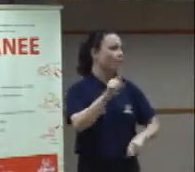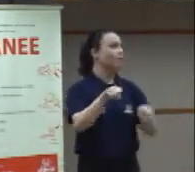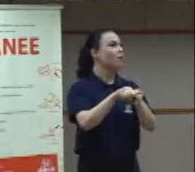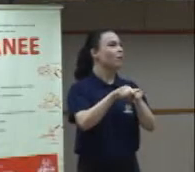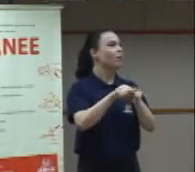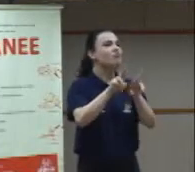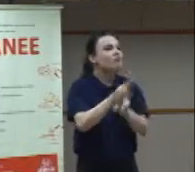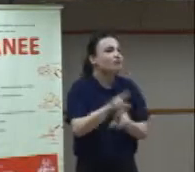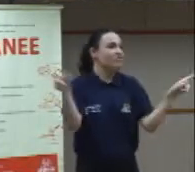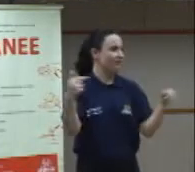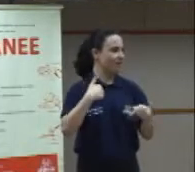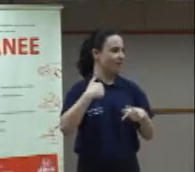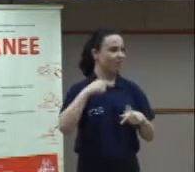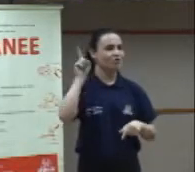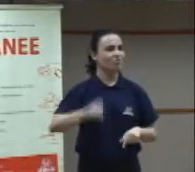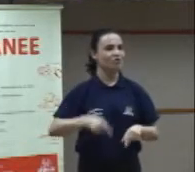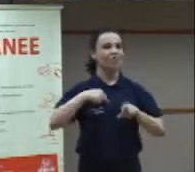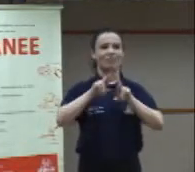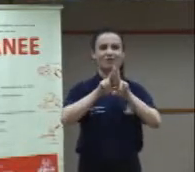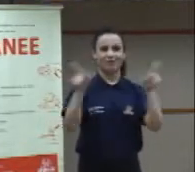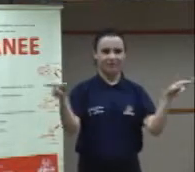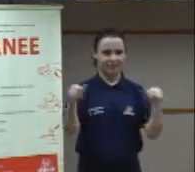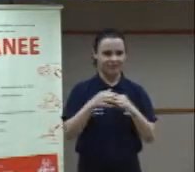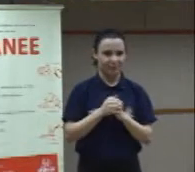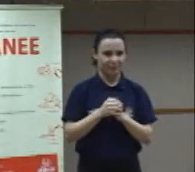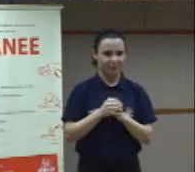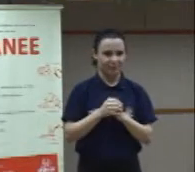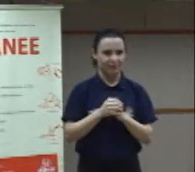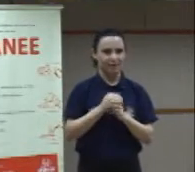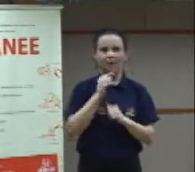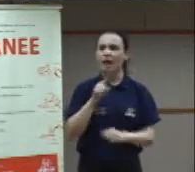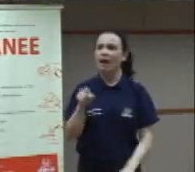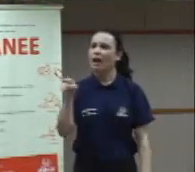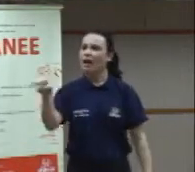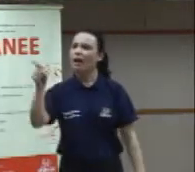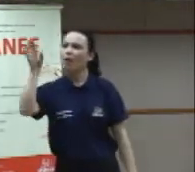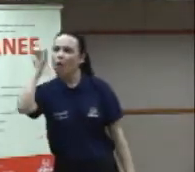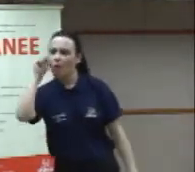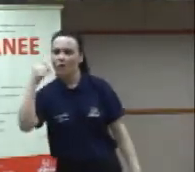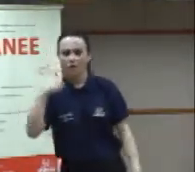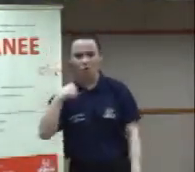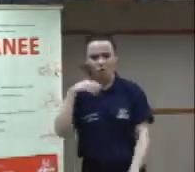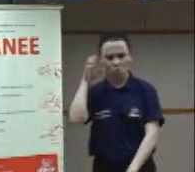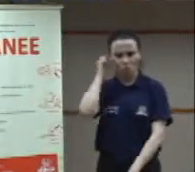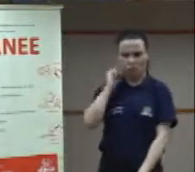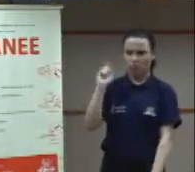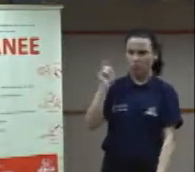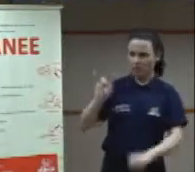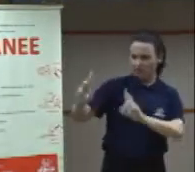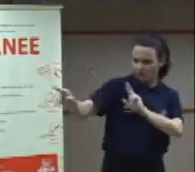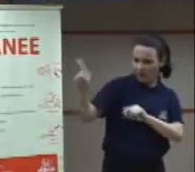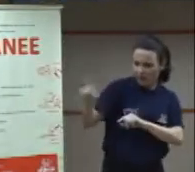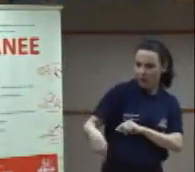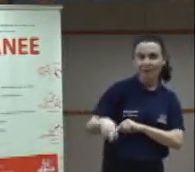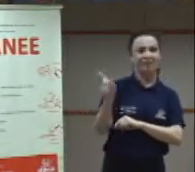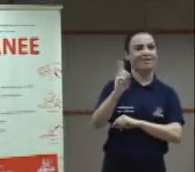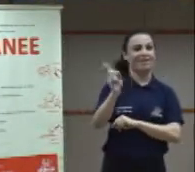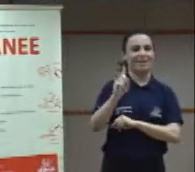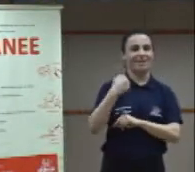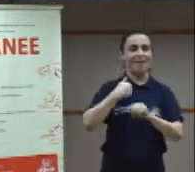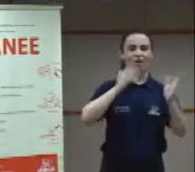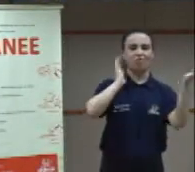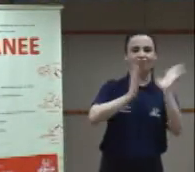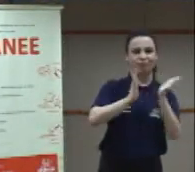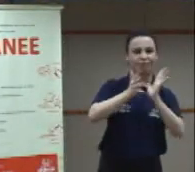a diferença entre surdos e ouvintes não é que um ouve e o outro não ouve. É que usam